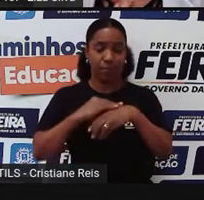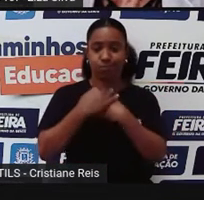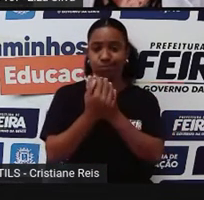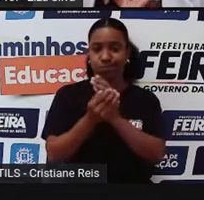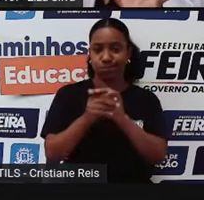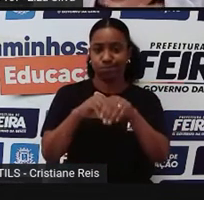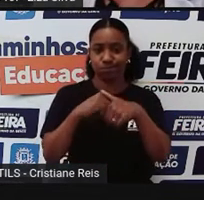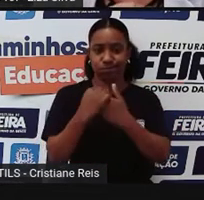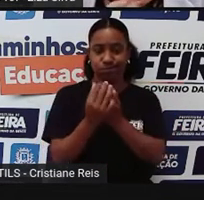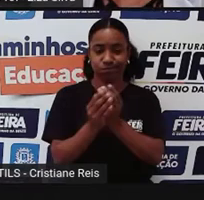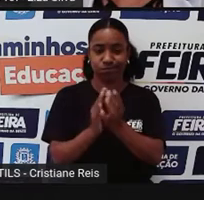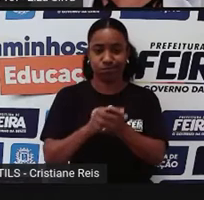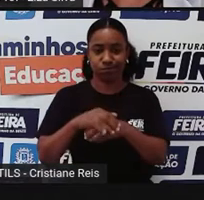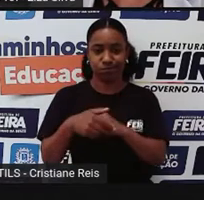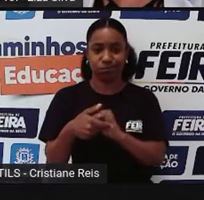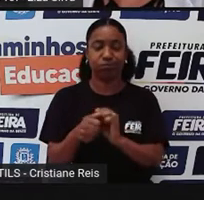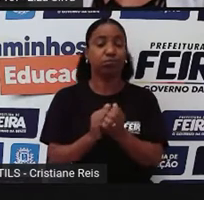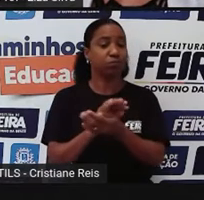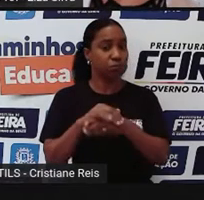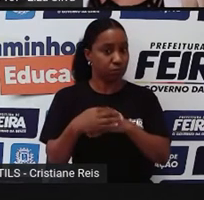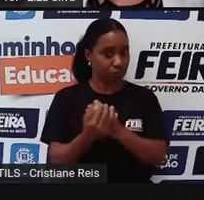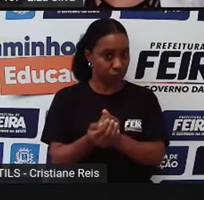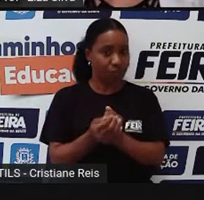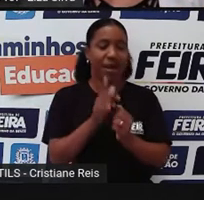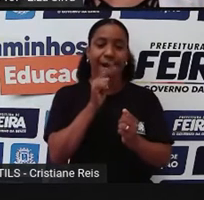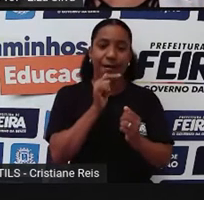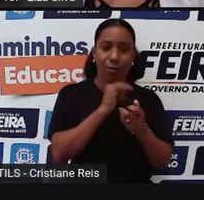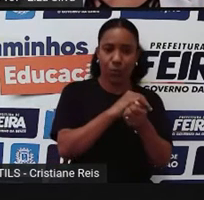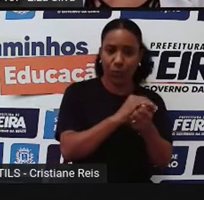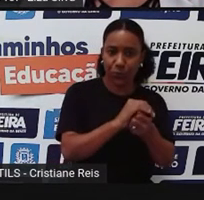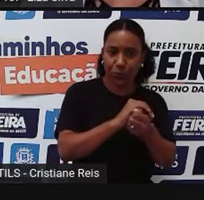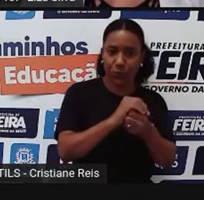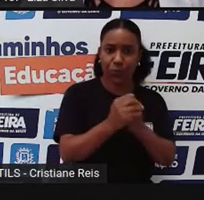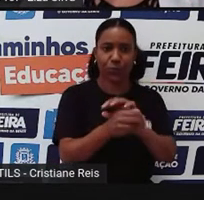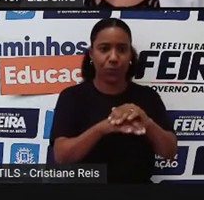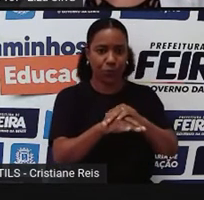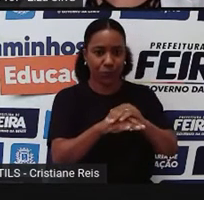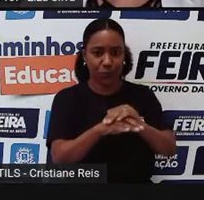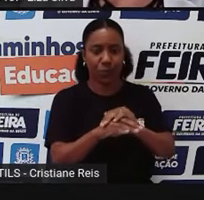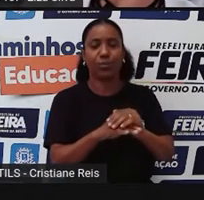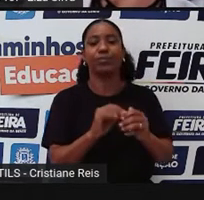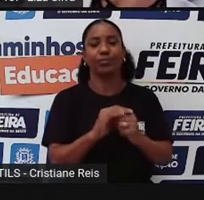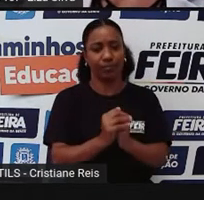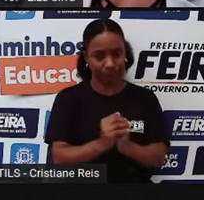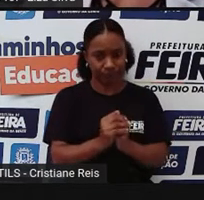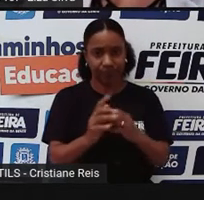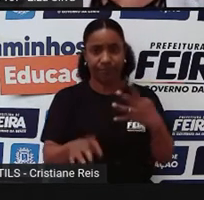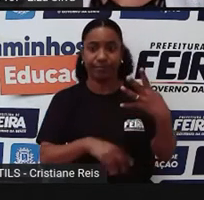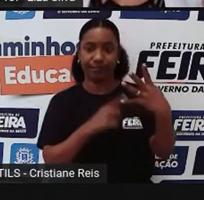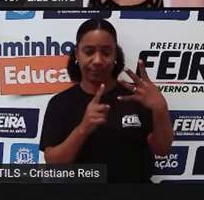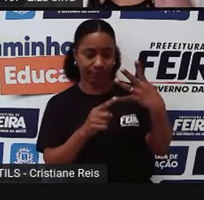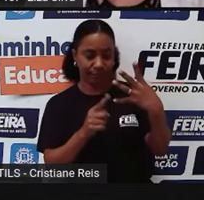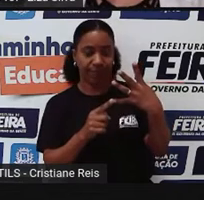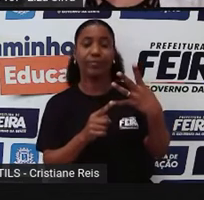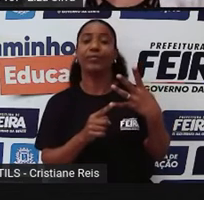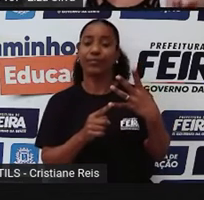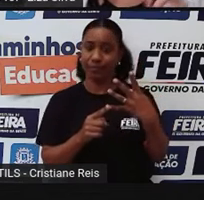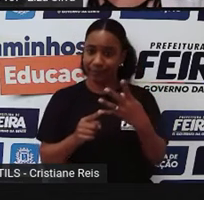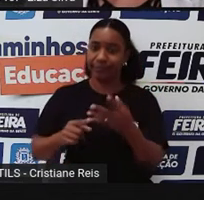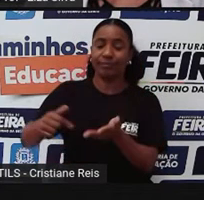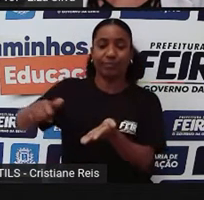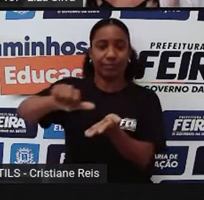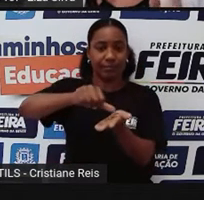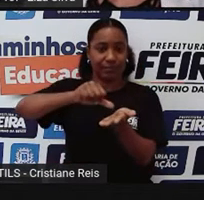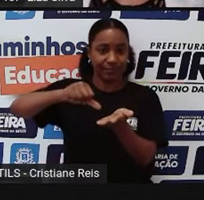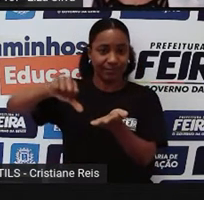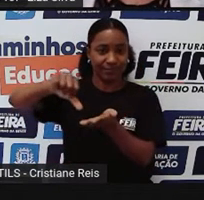com sabão e água em declínio o Hand with Hand sanitizer e limpe